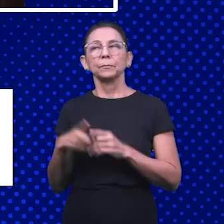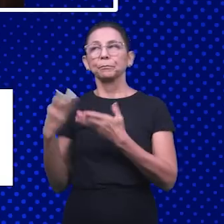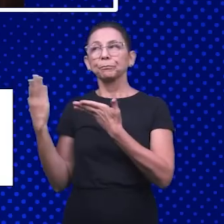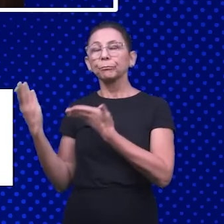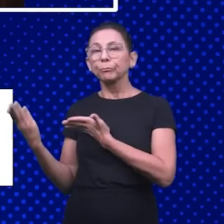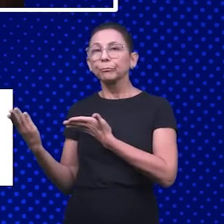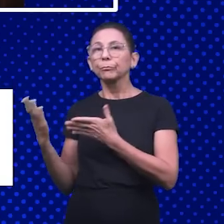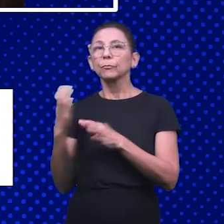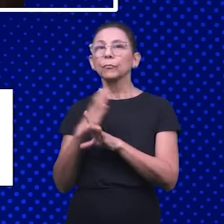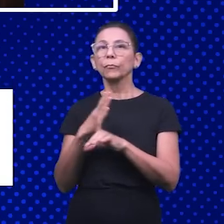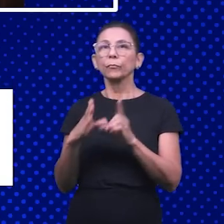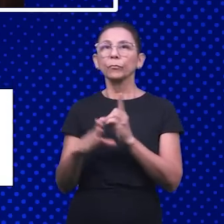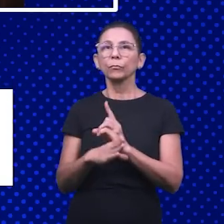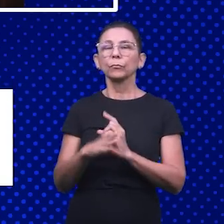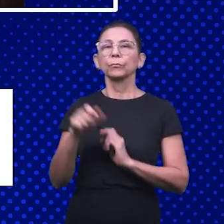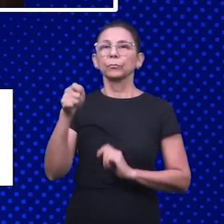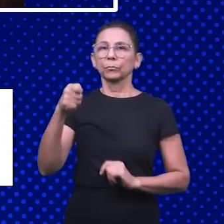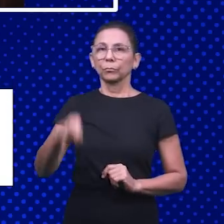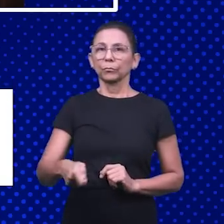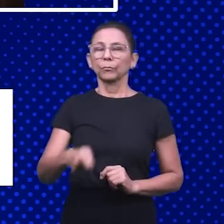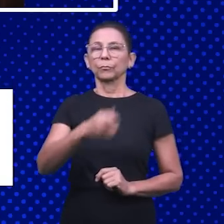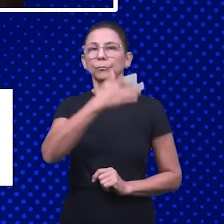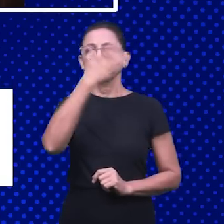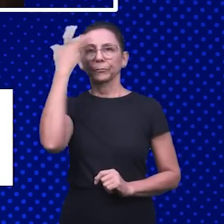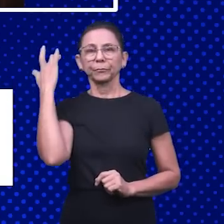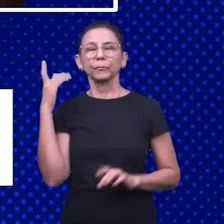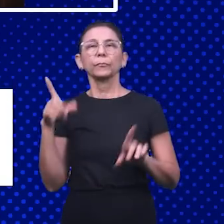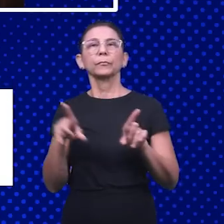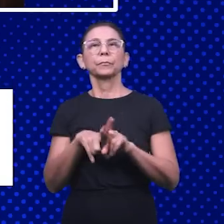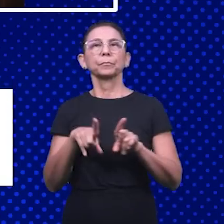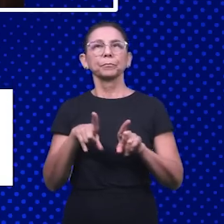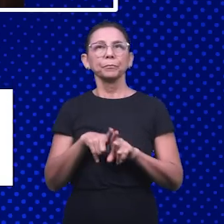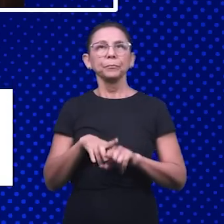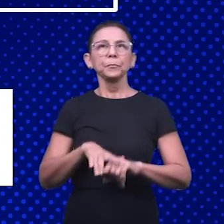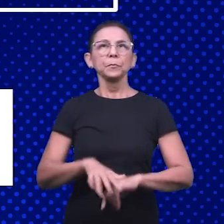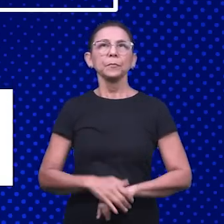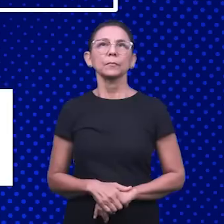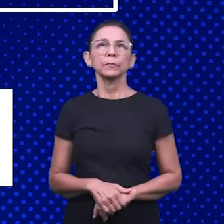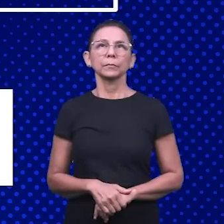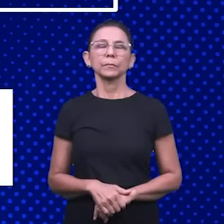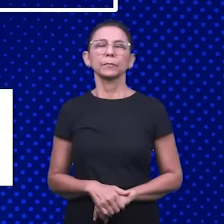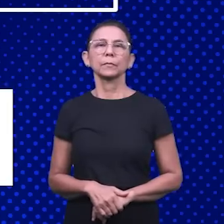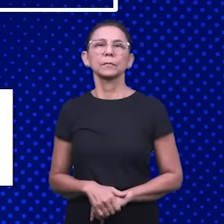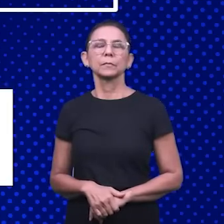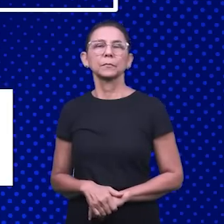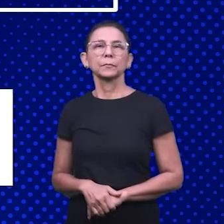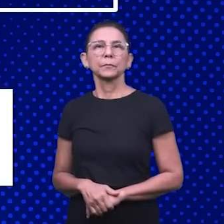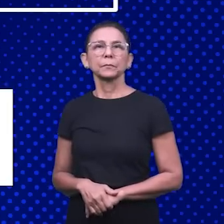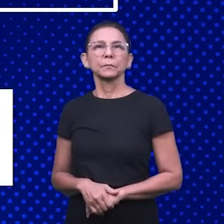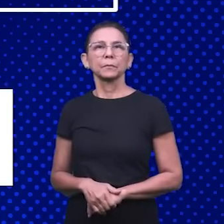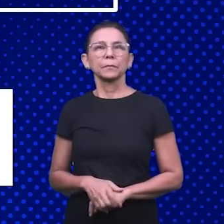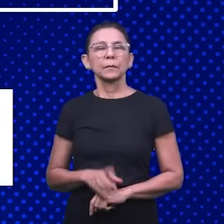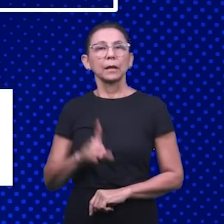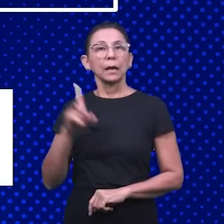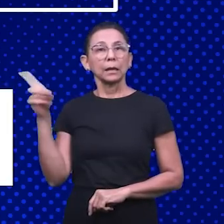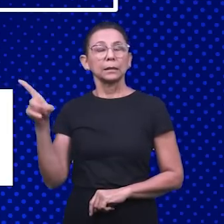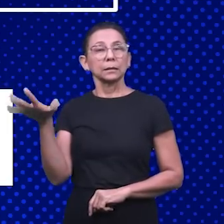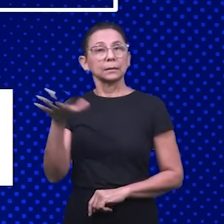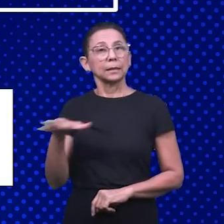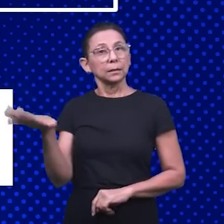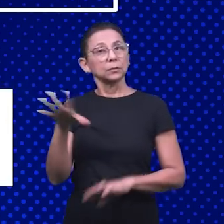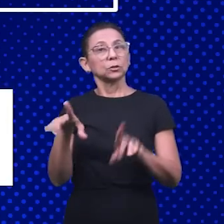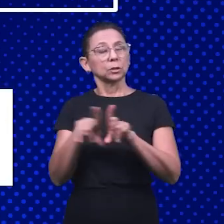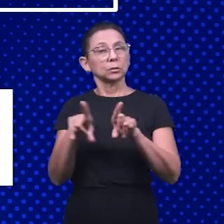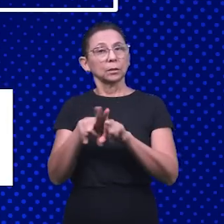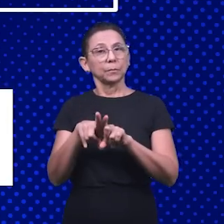as fotos do culto com as autoridades. Em Campina Grande do Sul, próximo a Curitiba, a pastora Adilson enviou fotos